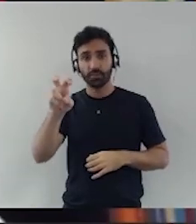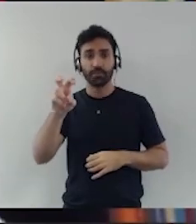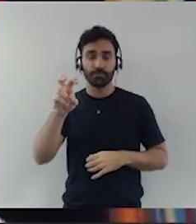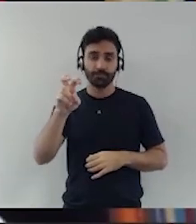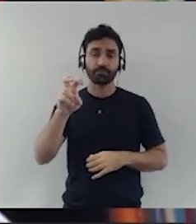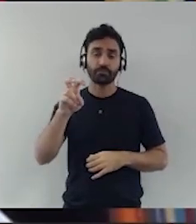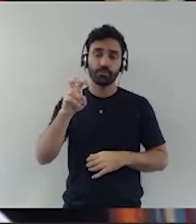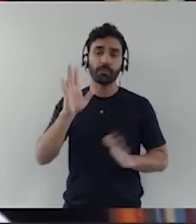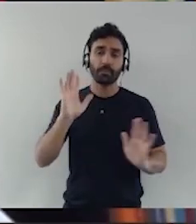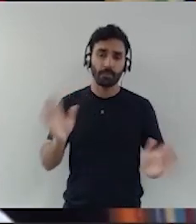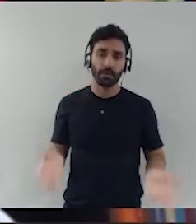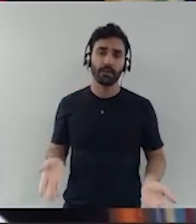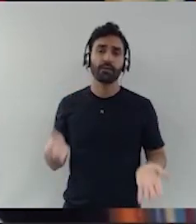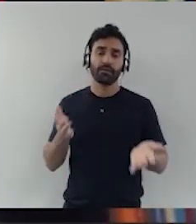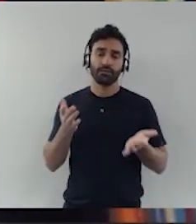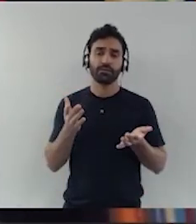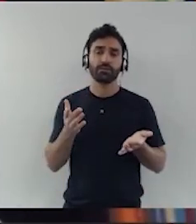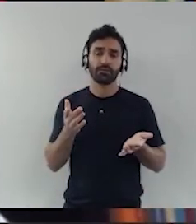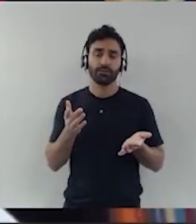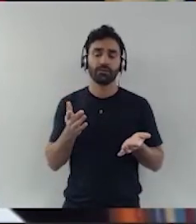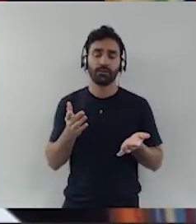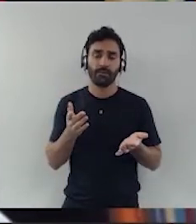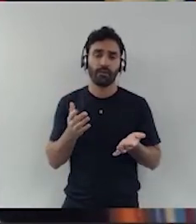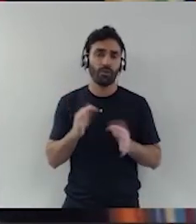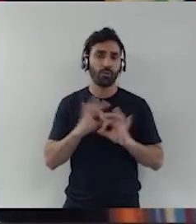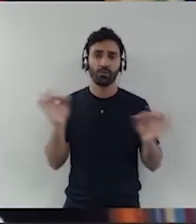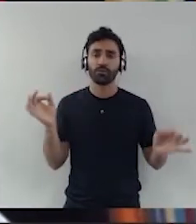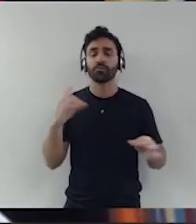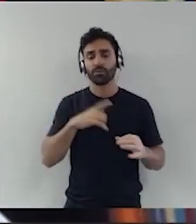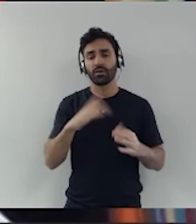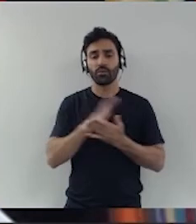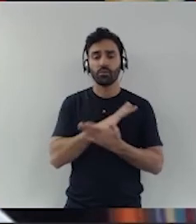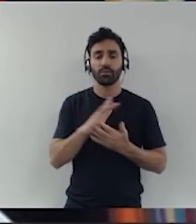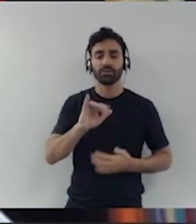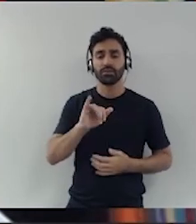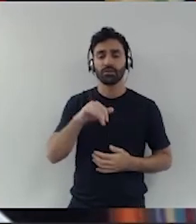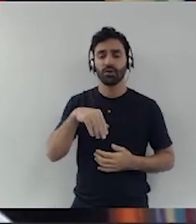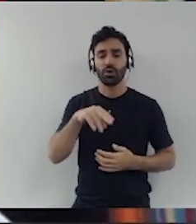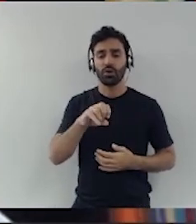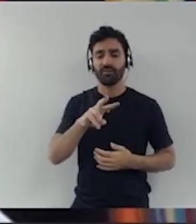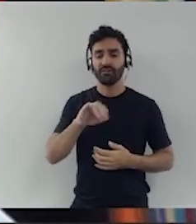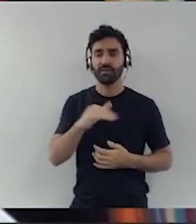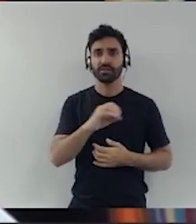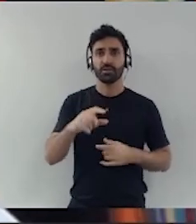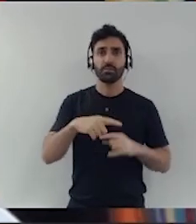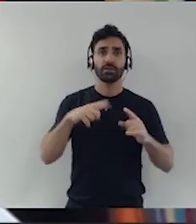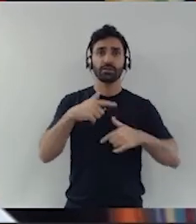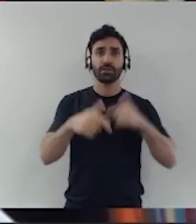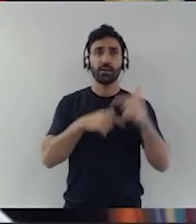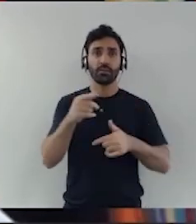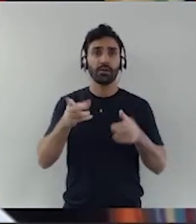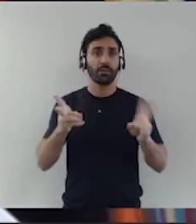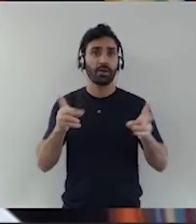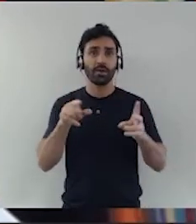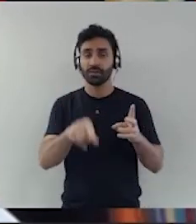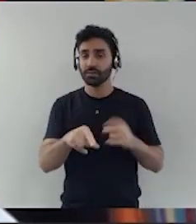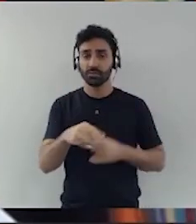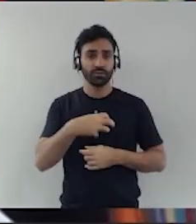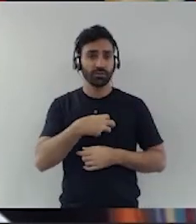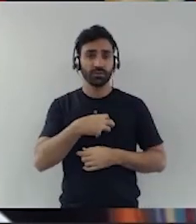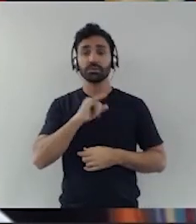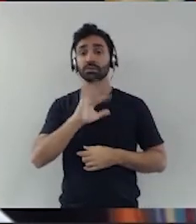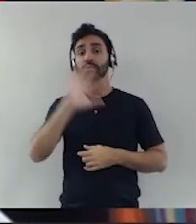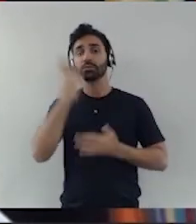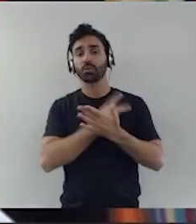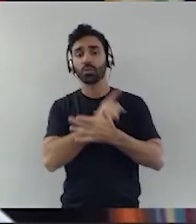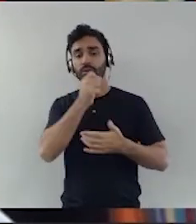sua iniciativa, muito embora incorporando, né, algumas inovações, mas trabalham com essa mesma lógica, a lógica do erro, a